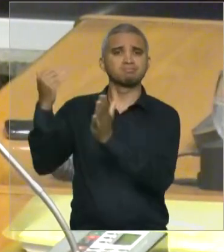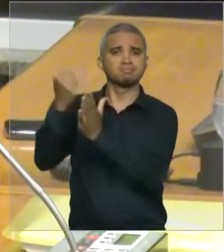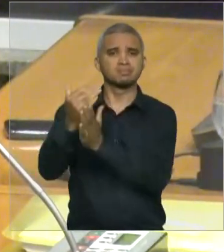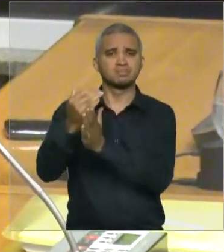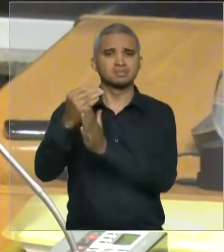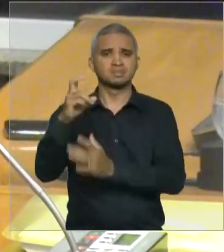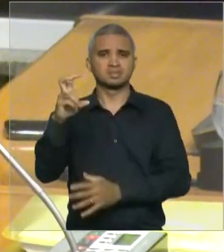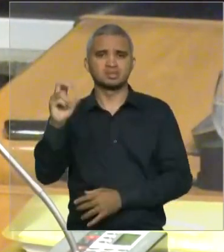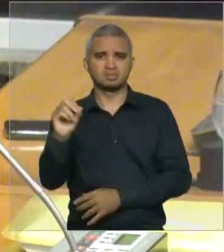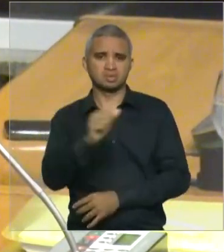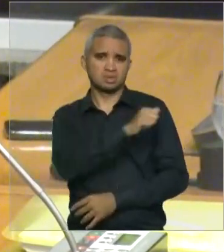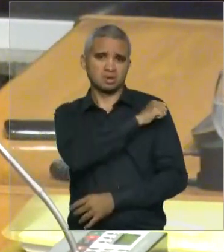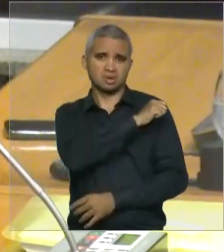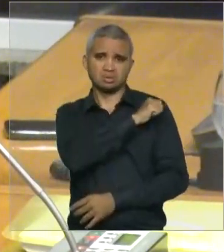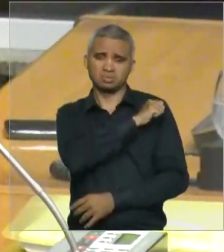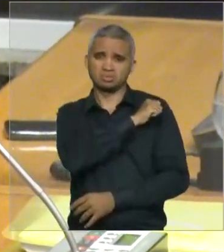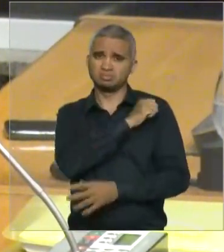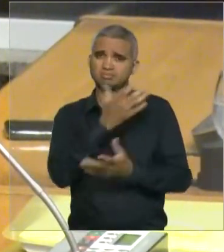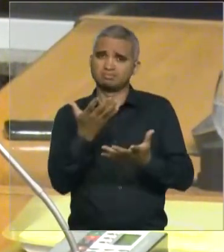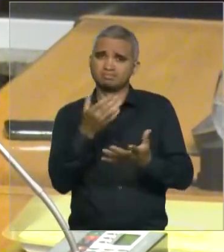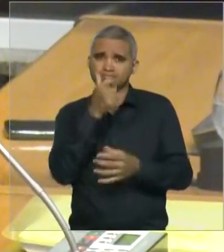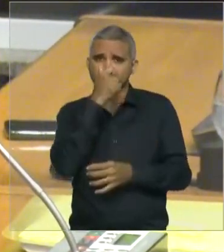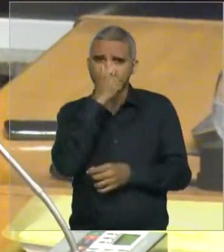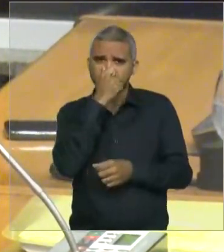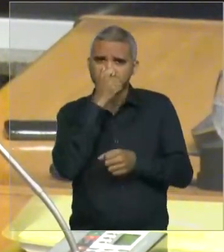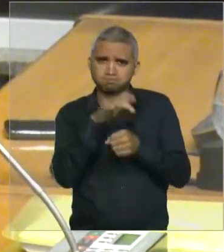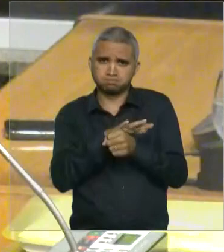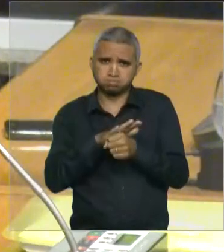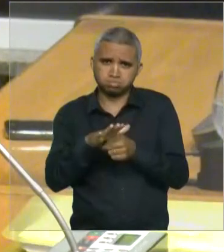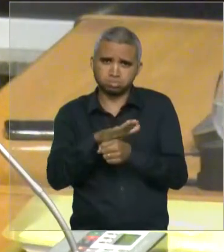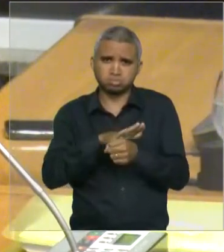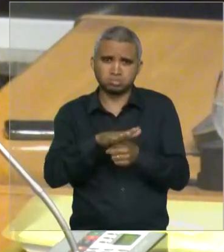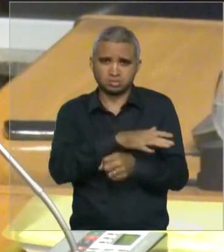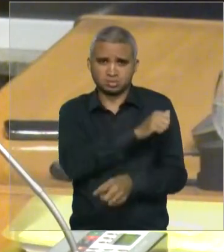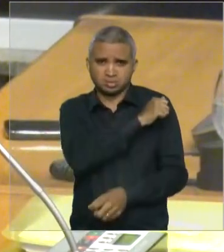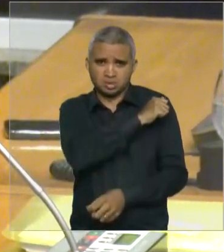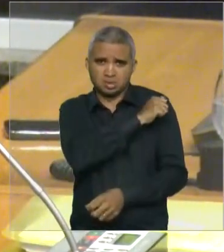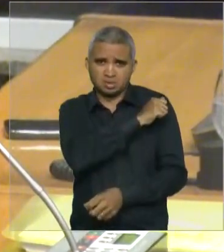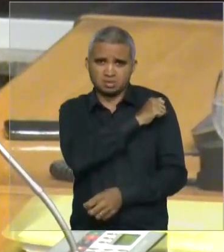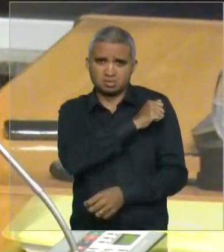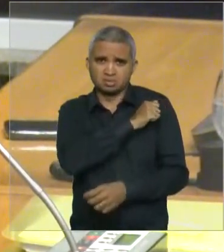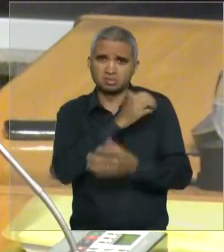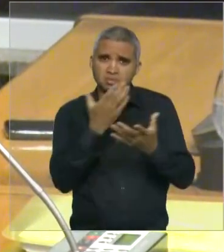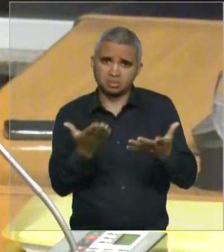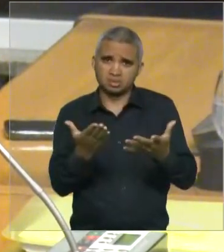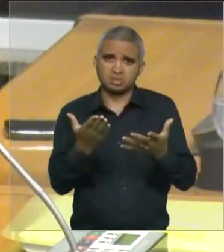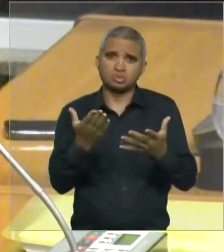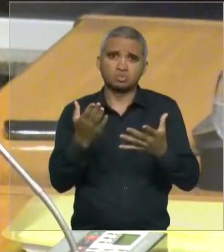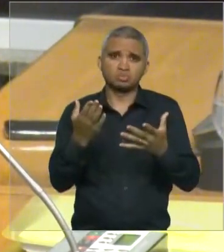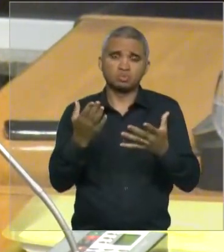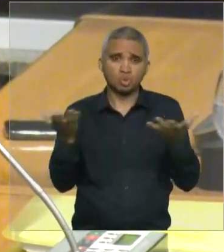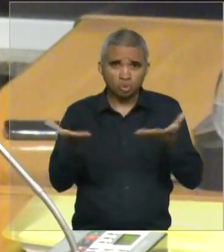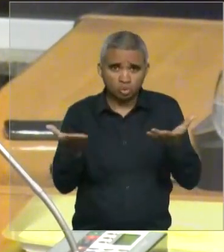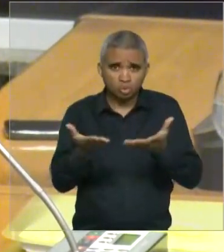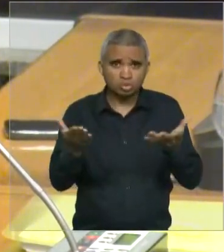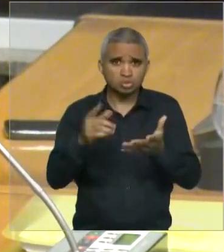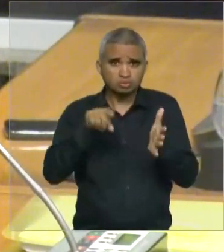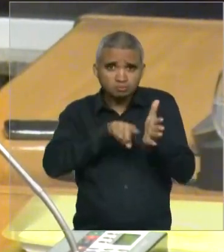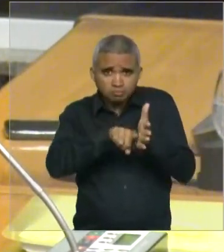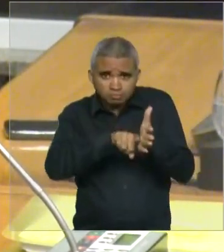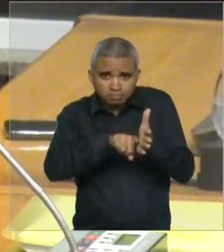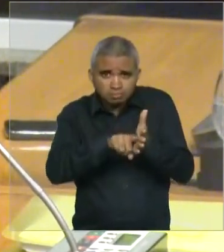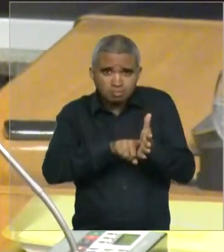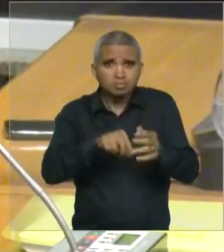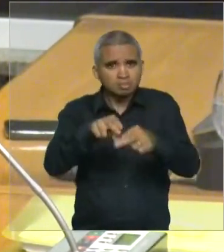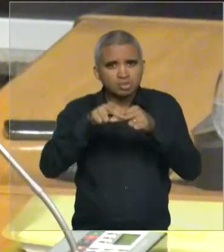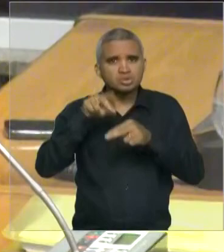que, se não fosse esses alunos, os guerreiros alunos, com certeza isso não estava existindo. Tudo isso aconteceu graças a esse esforço de vocês,